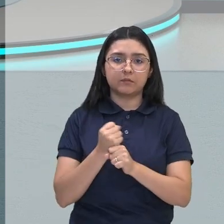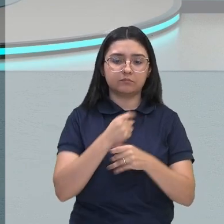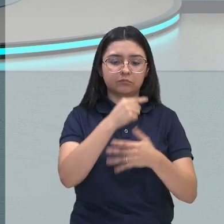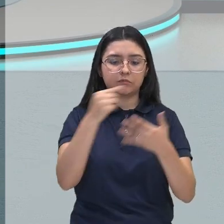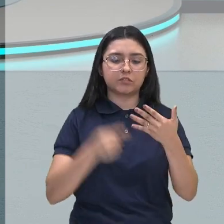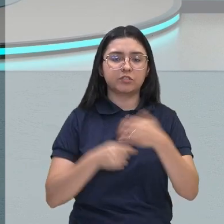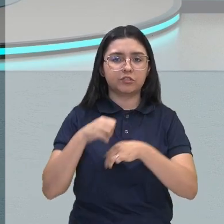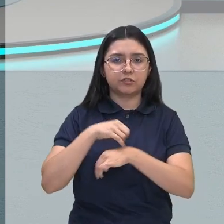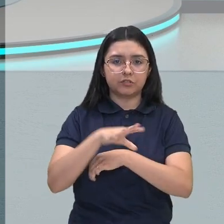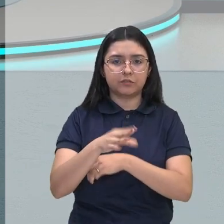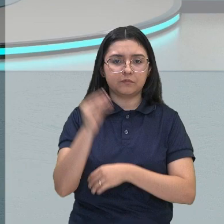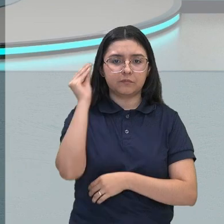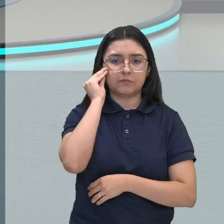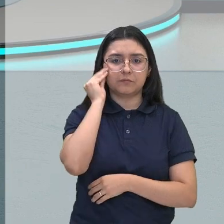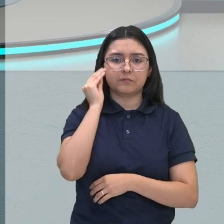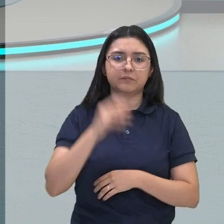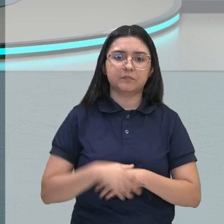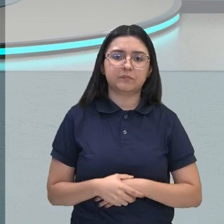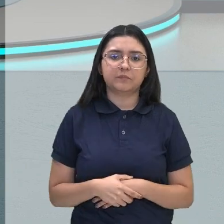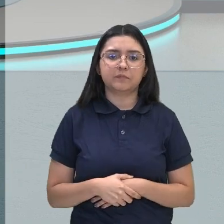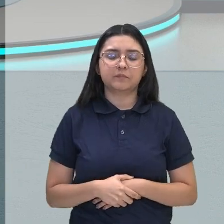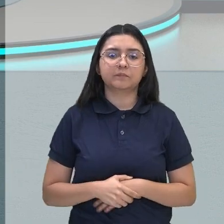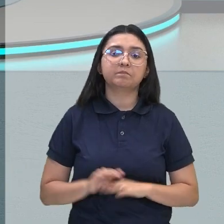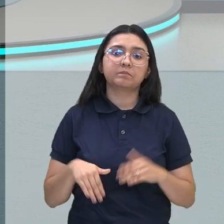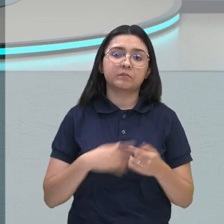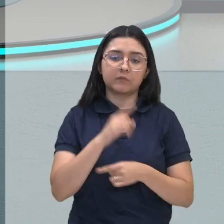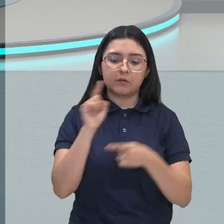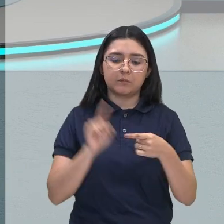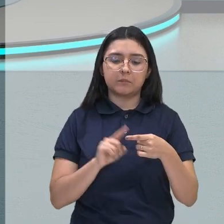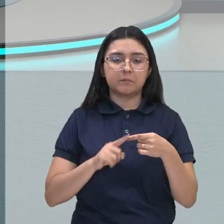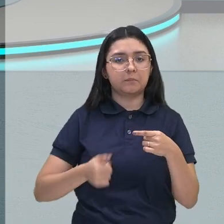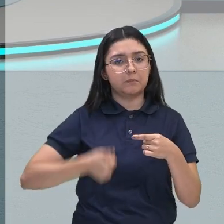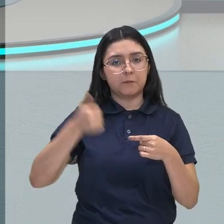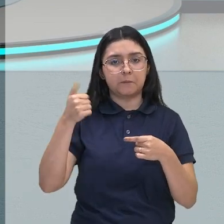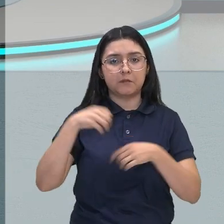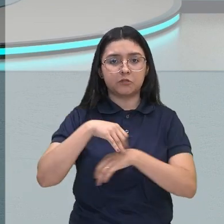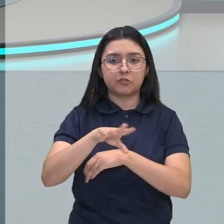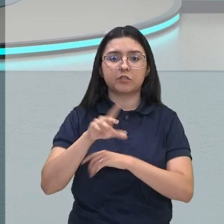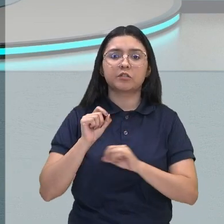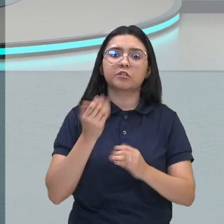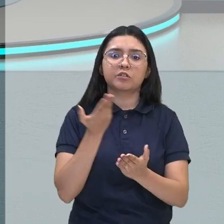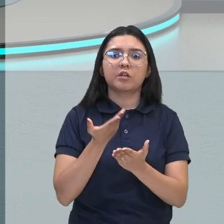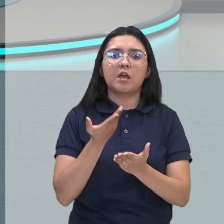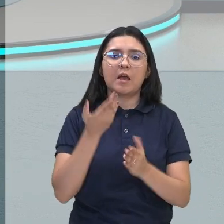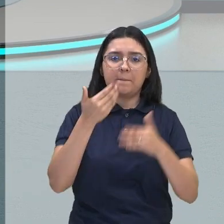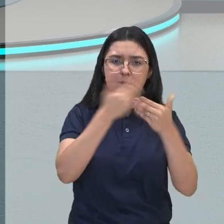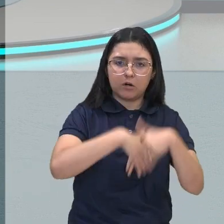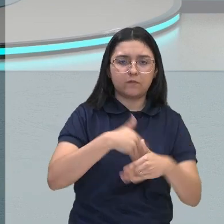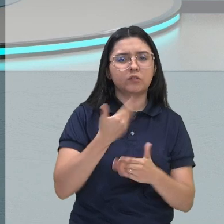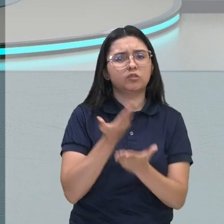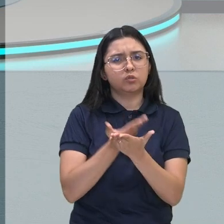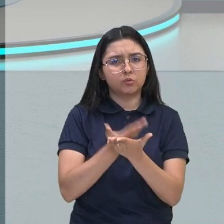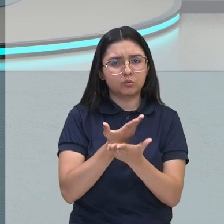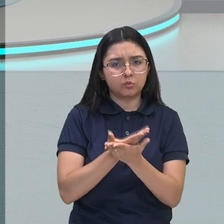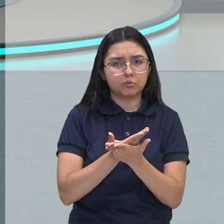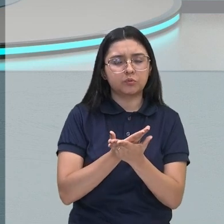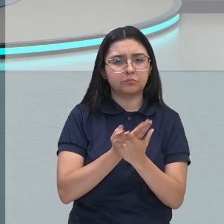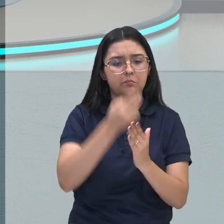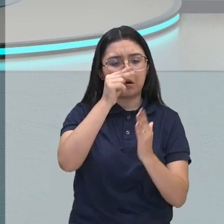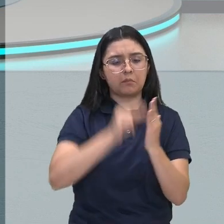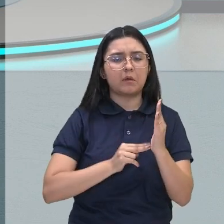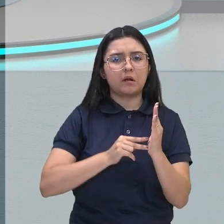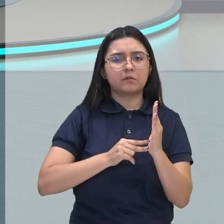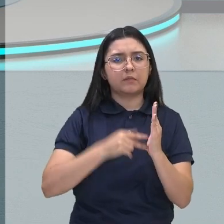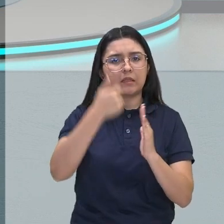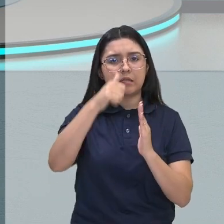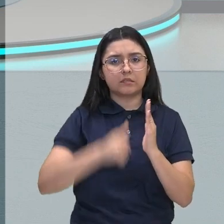dicas agora. Acompanhe aqui comigo. Então, a primeira dica foi qual? Estude a prova. Então, você tem que analisar